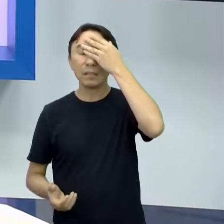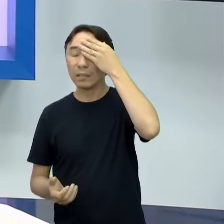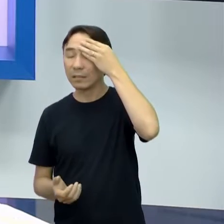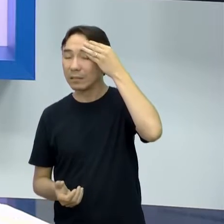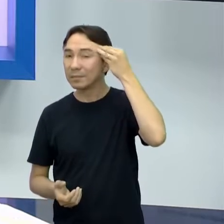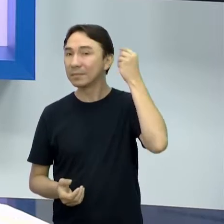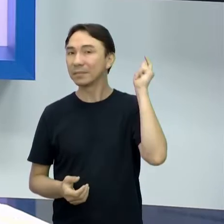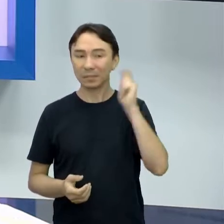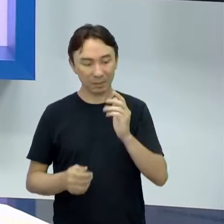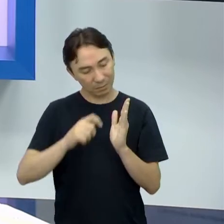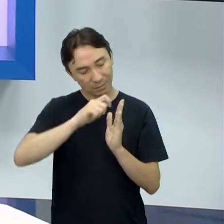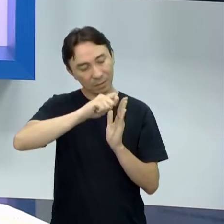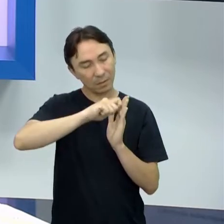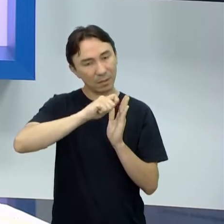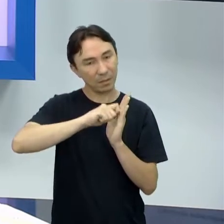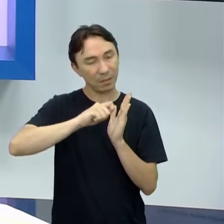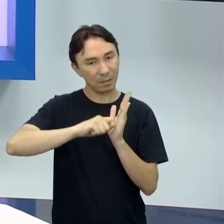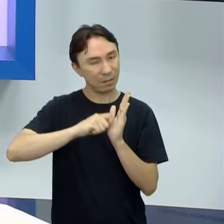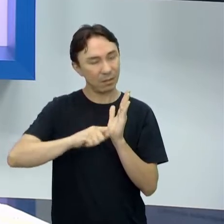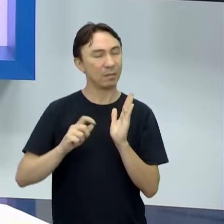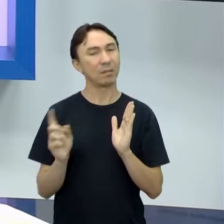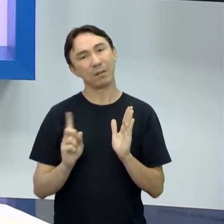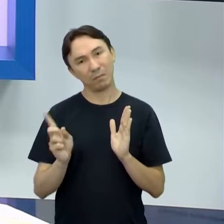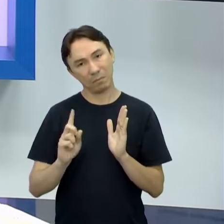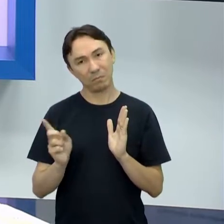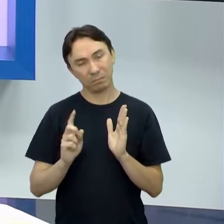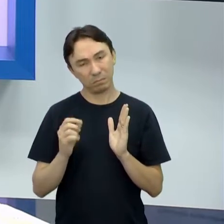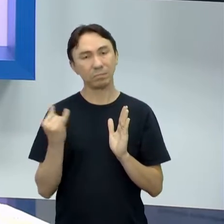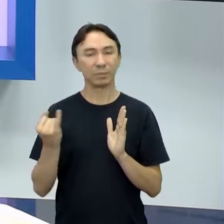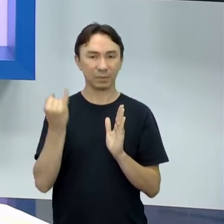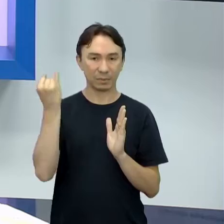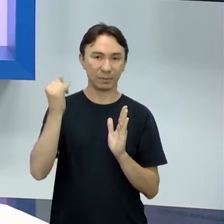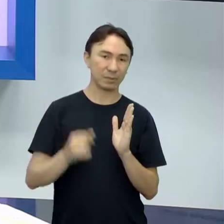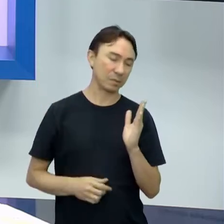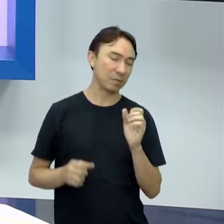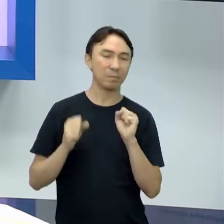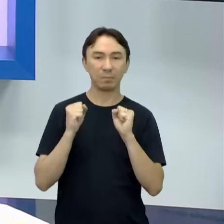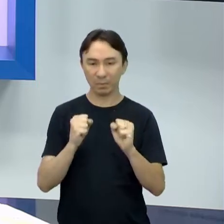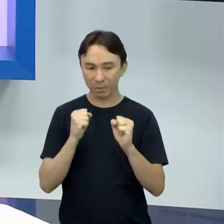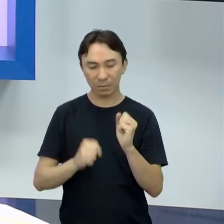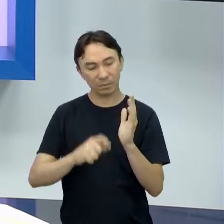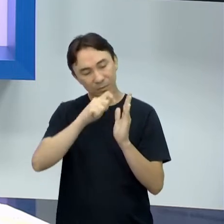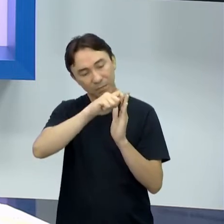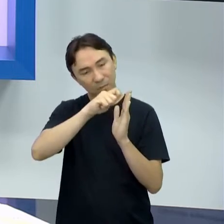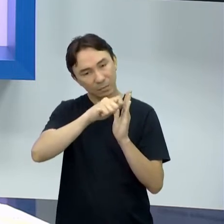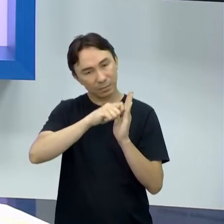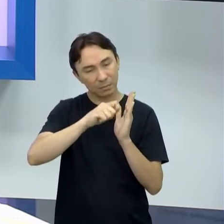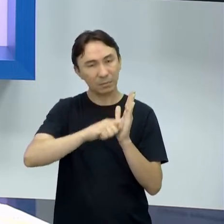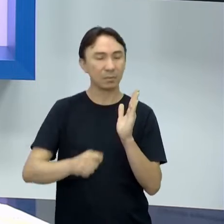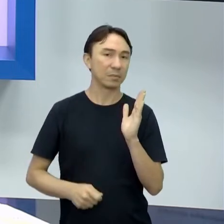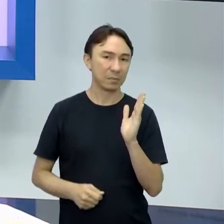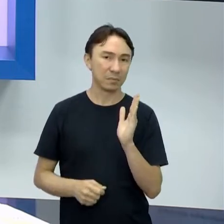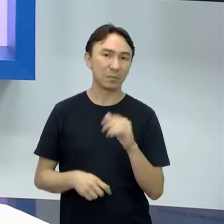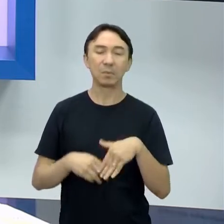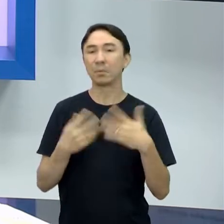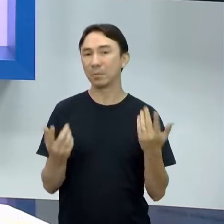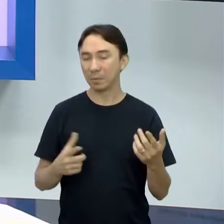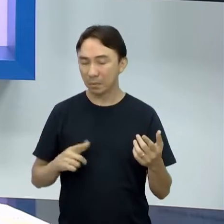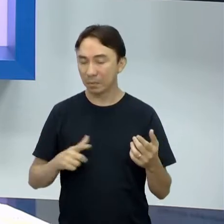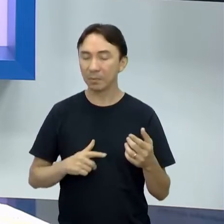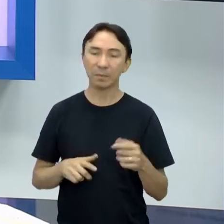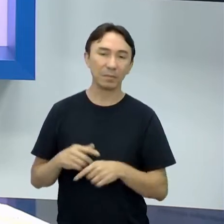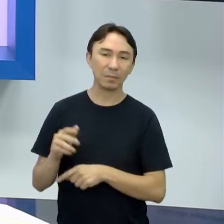nossos registros. Eles podem ser escritos, como também em formas de vídeos, de todas as aulas que vocês têm feito,